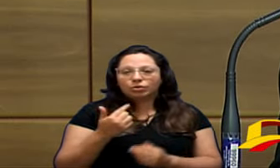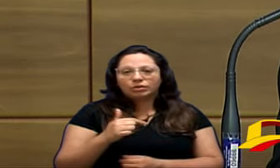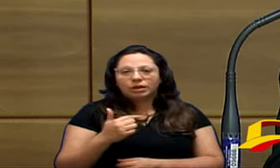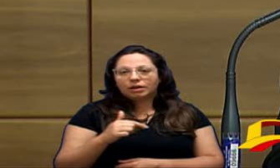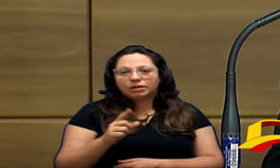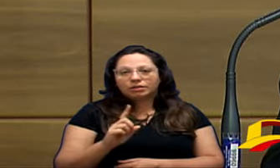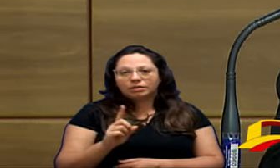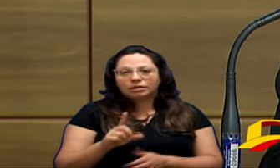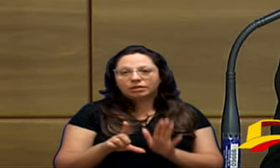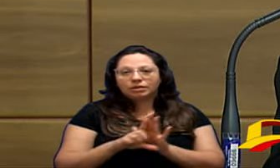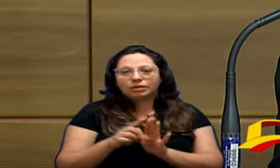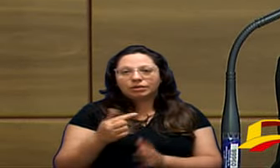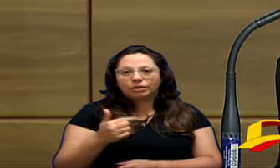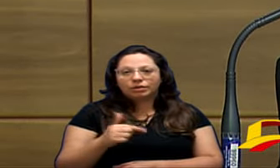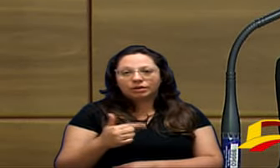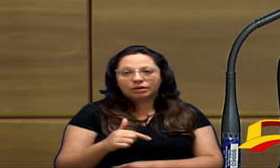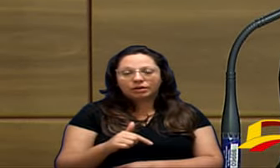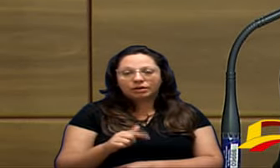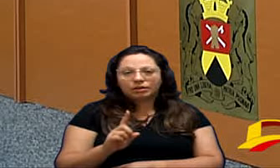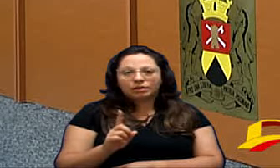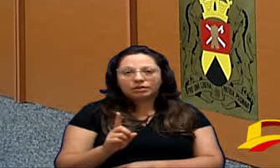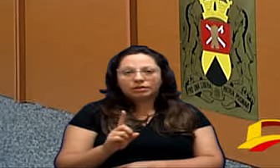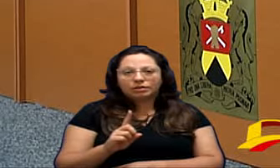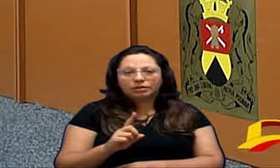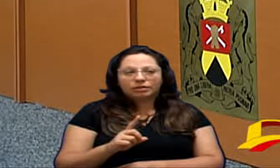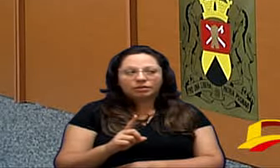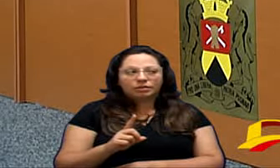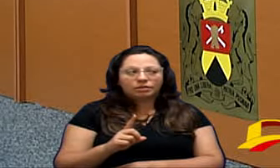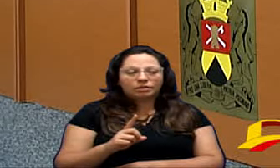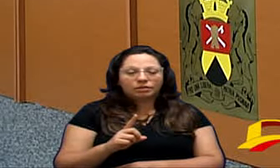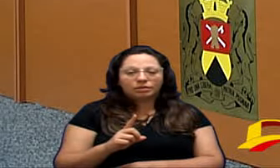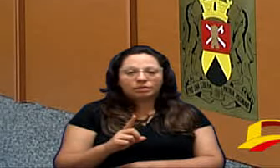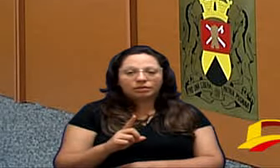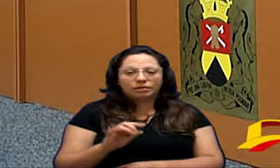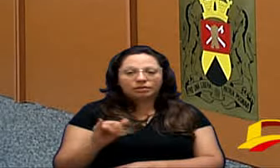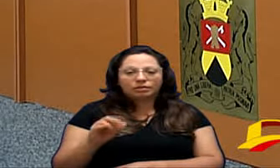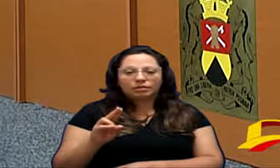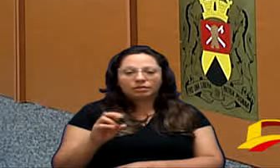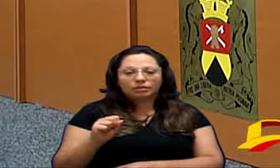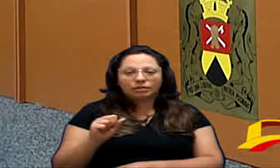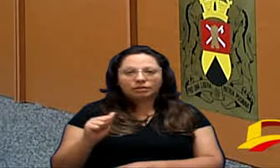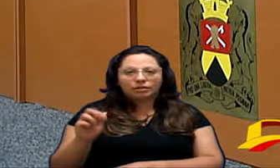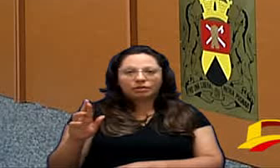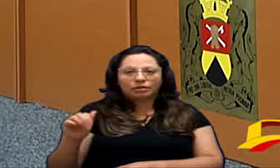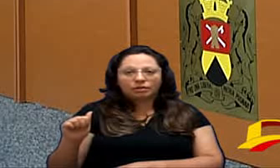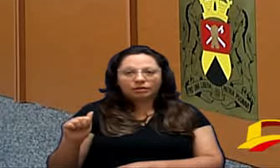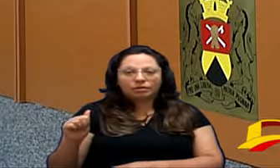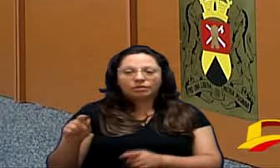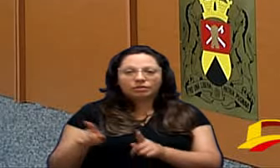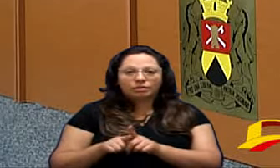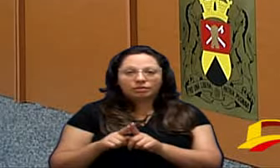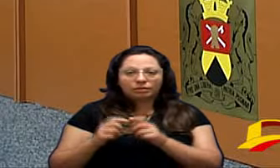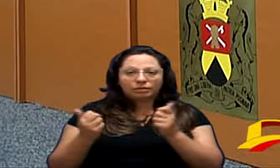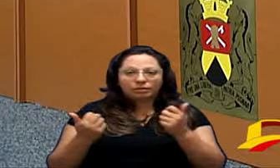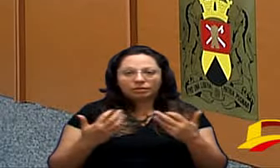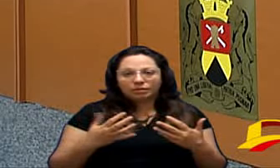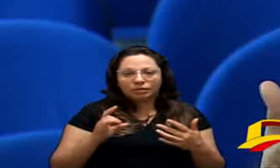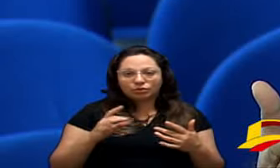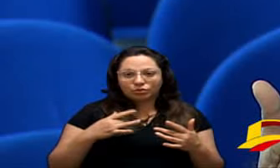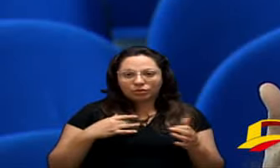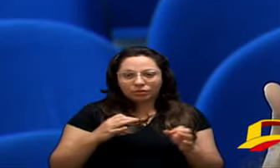não Sim vamos vamos encaixar mais a Juçara está querendo também Juçara e é o mesmo assunto daí gente faz um e para concluir